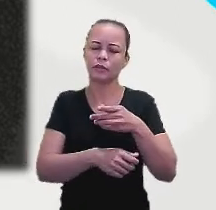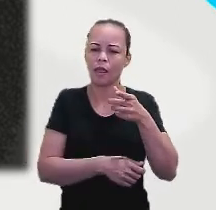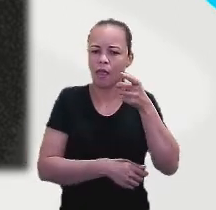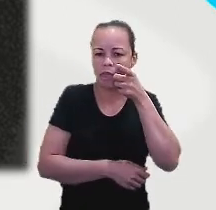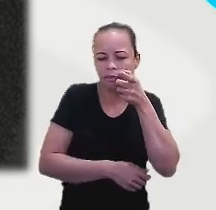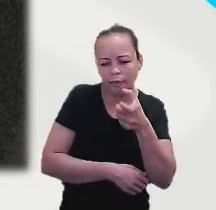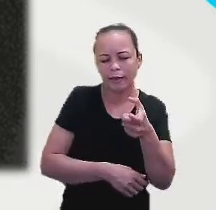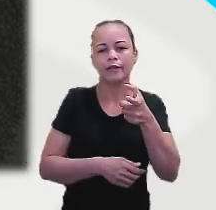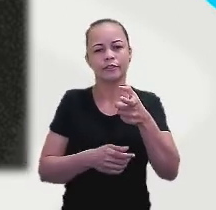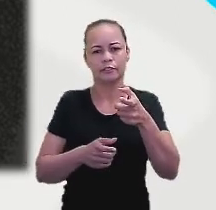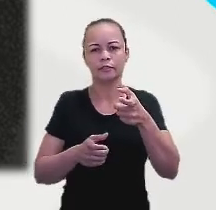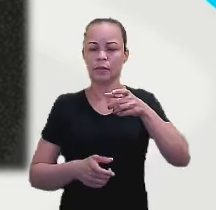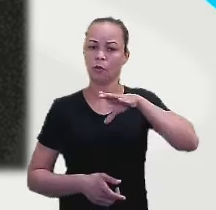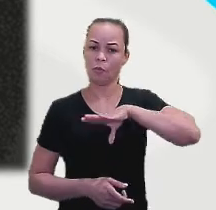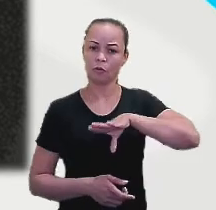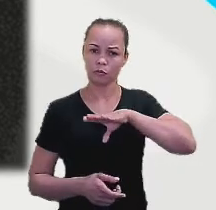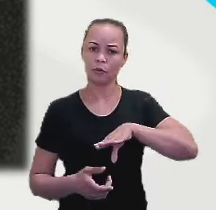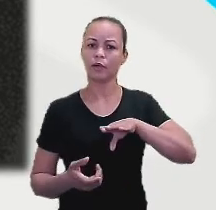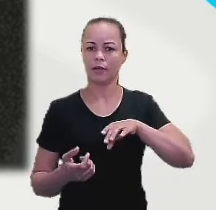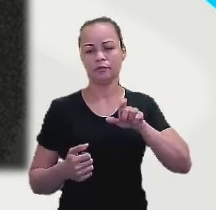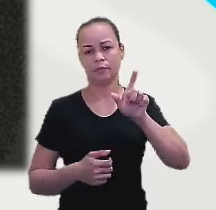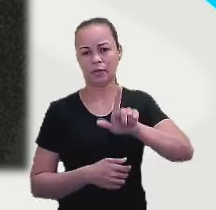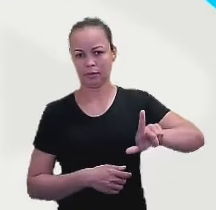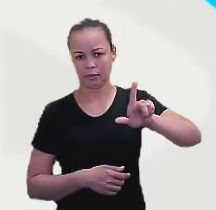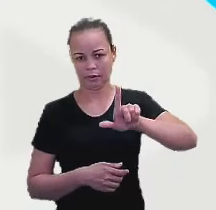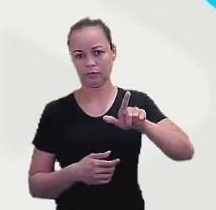e pela literatura portuguesa.